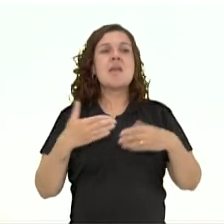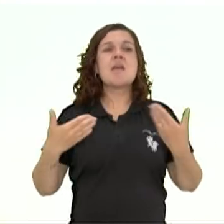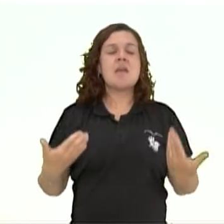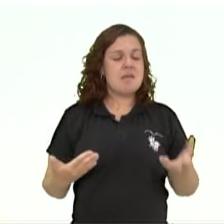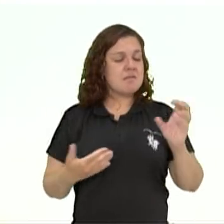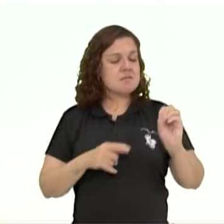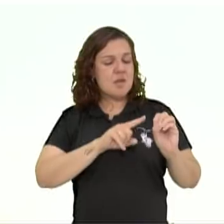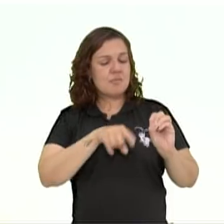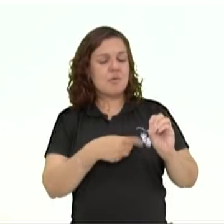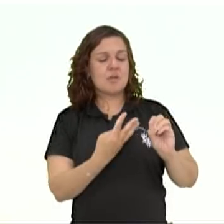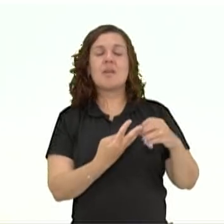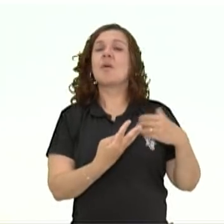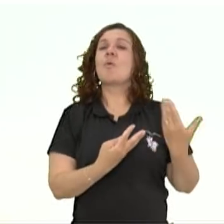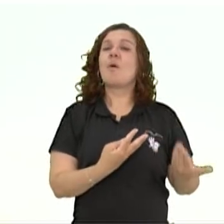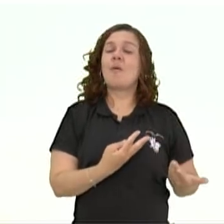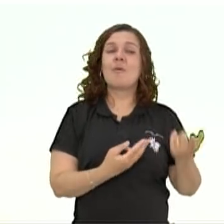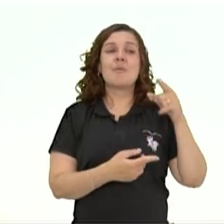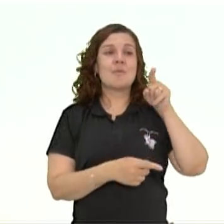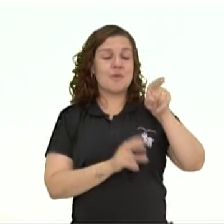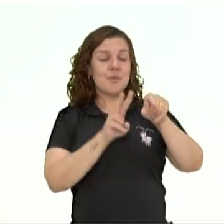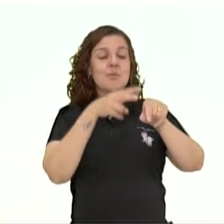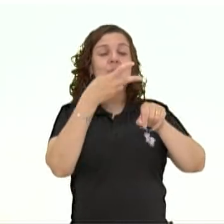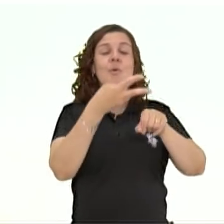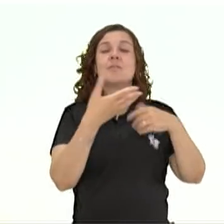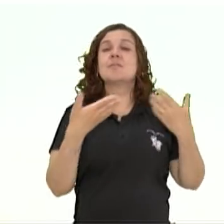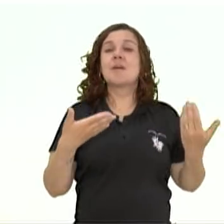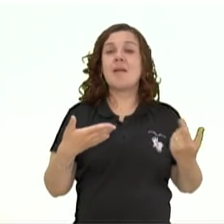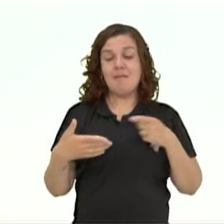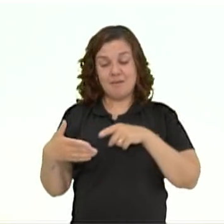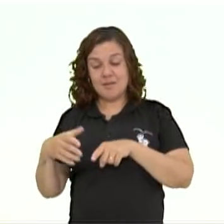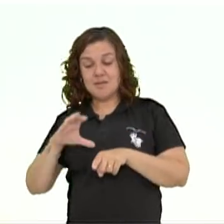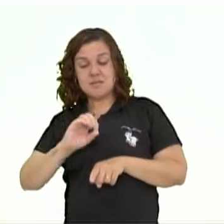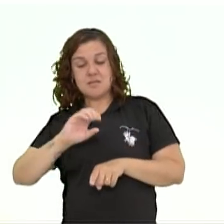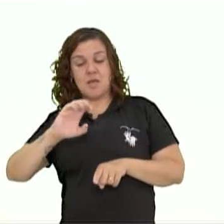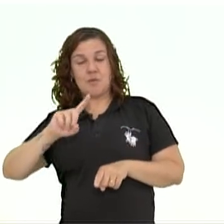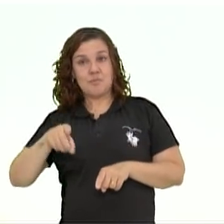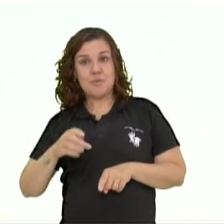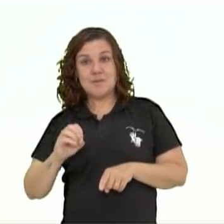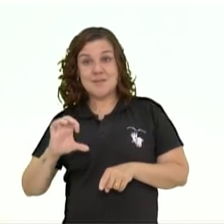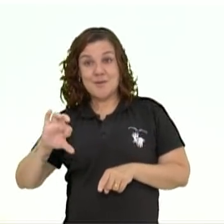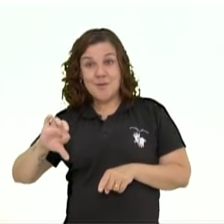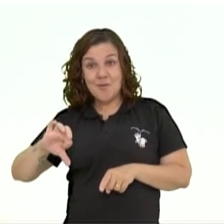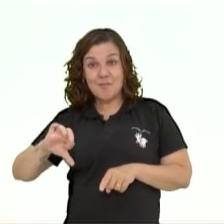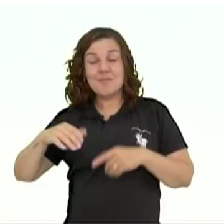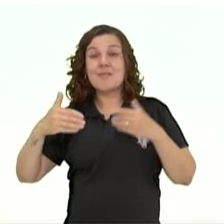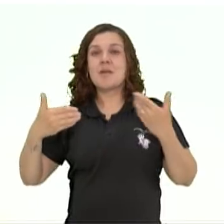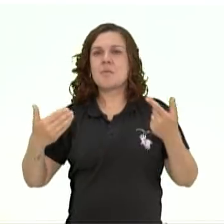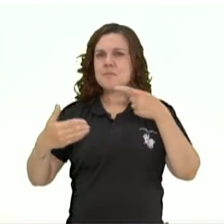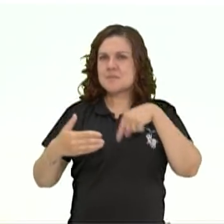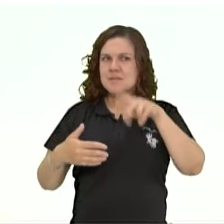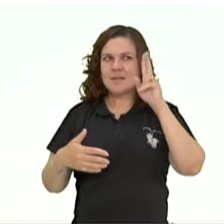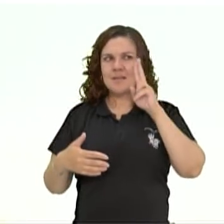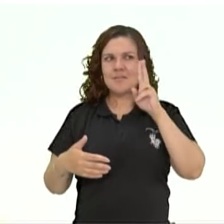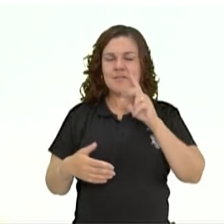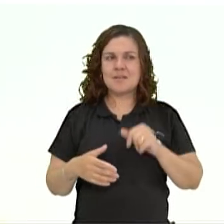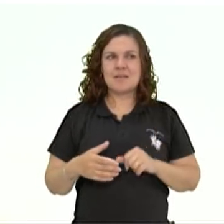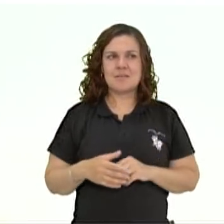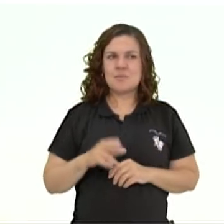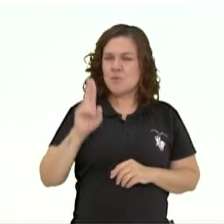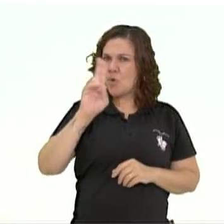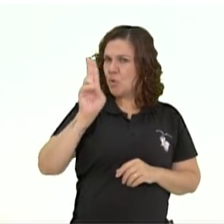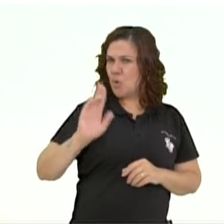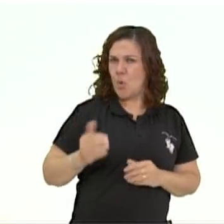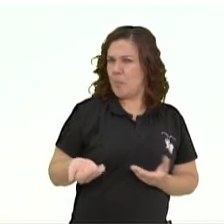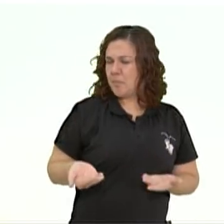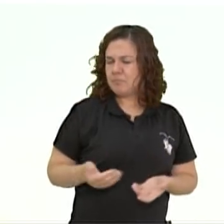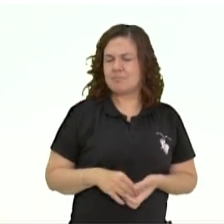0,3? Quem que é o 2? E quem que é o 0,09? Para vocês relembrarem aí, tá bom? O